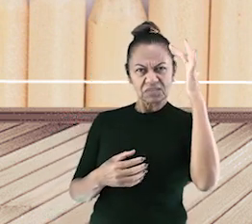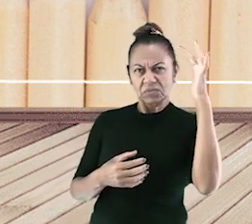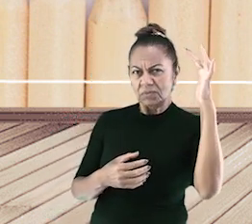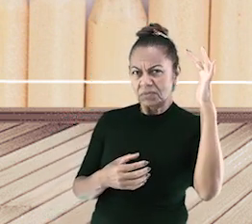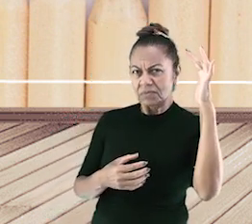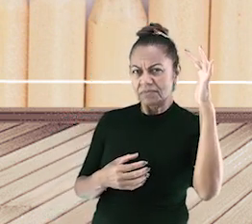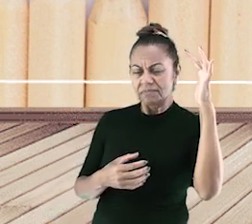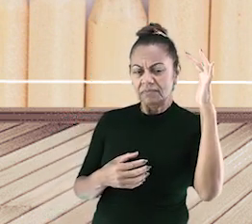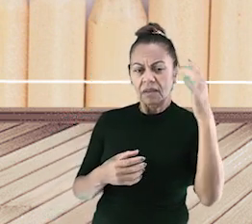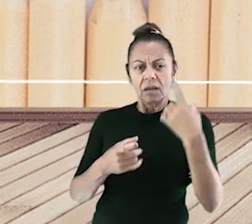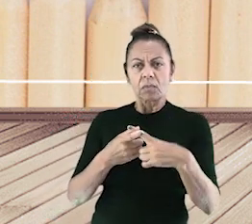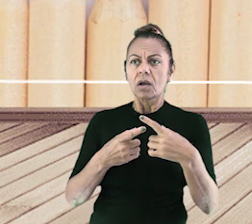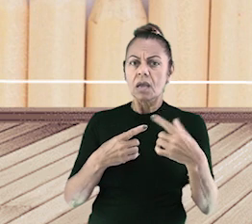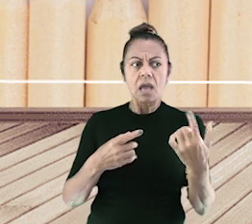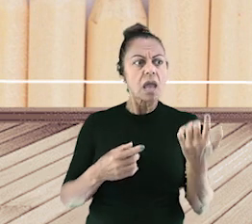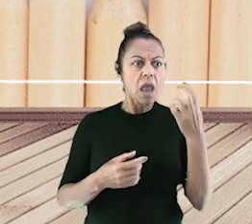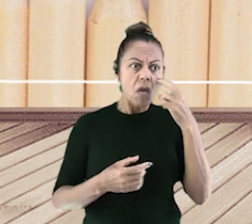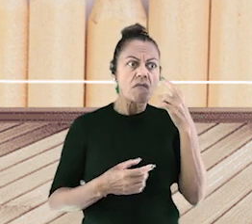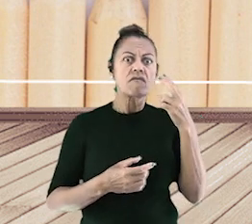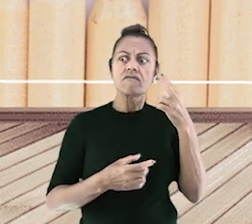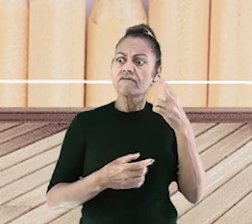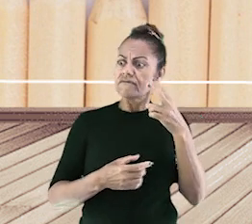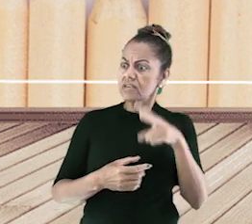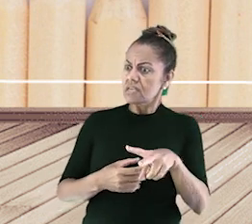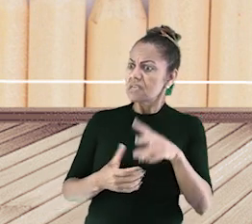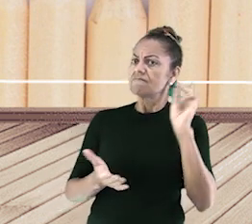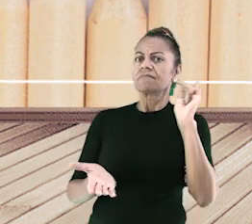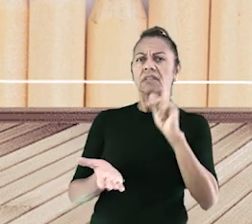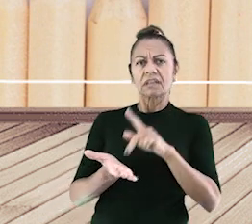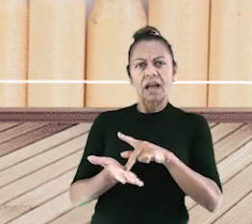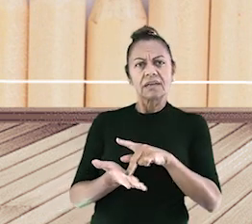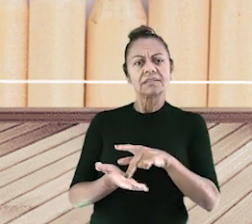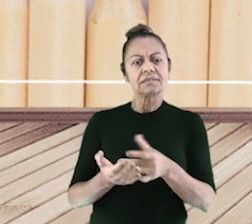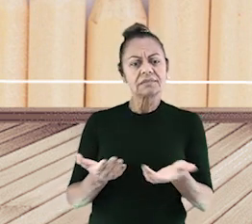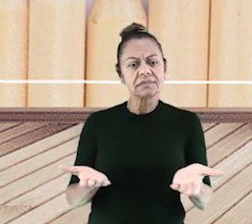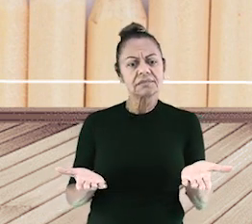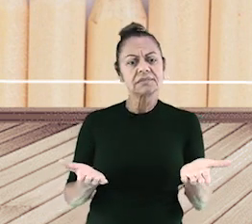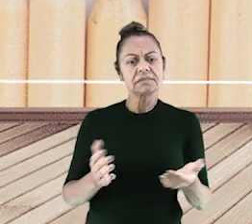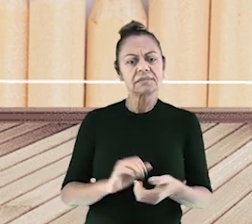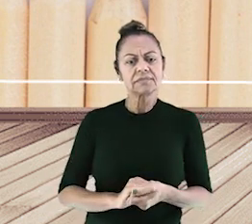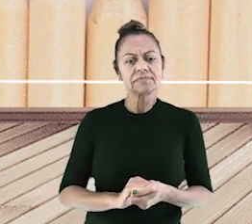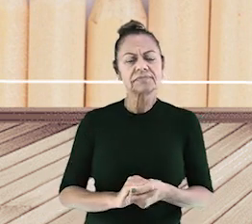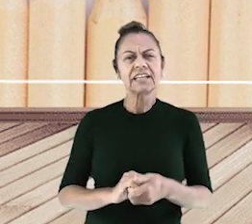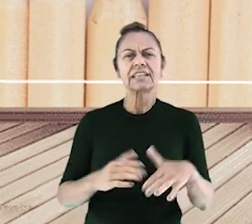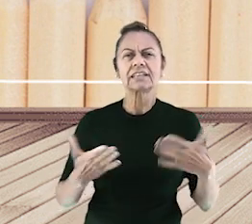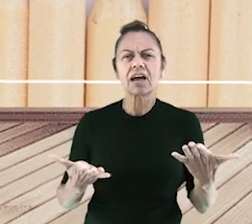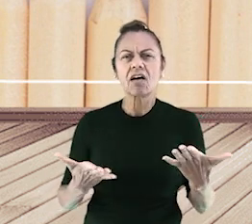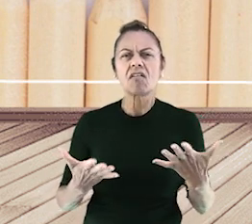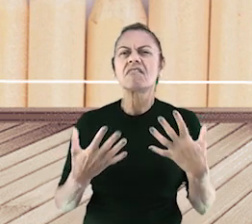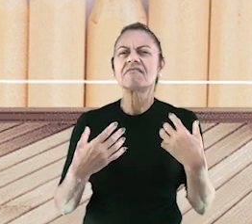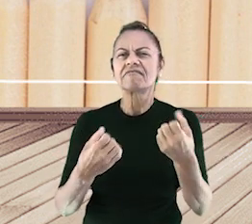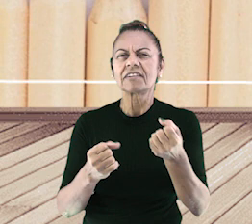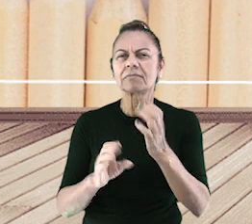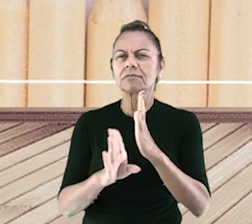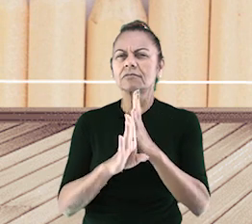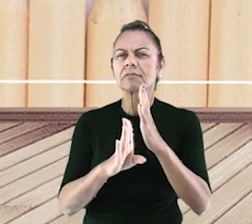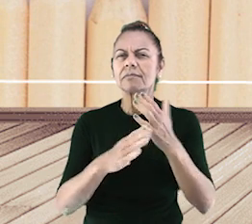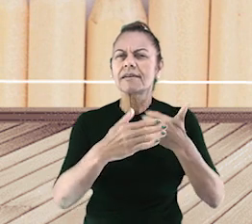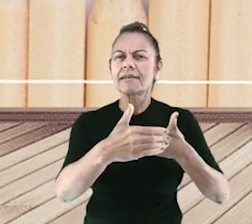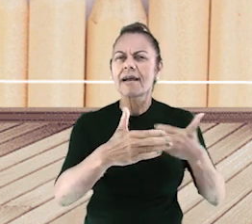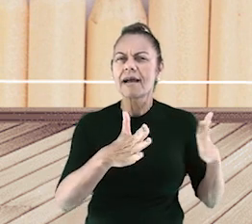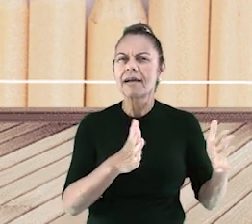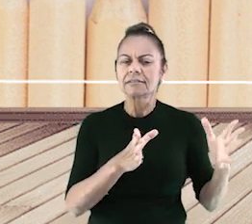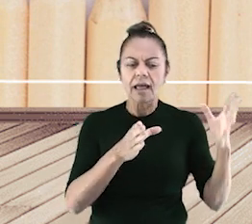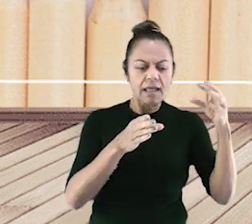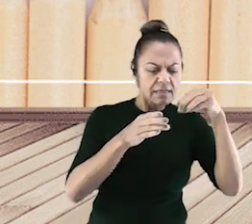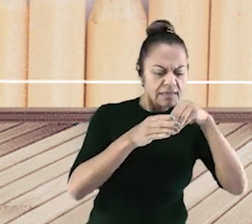sonhando, não. Porque eu vi tudo aqui. Vocês viram também? Mas aqui, crianças, vamos descobrir juntos o que